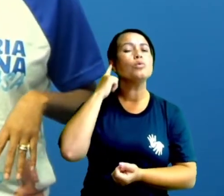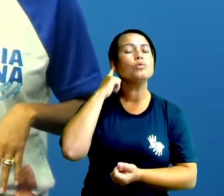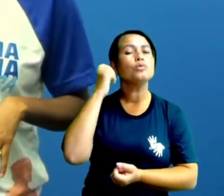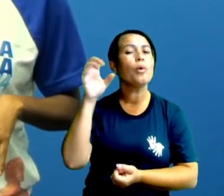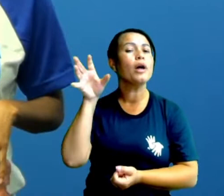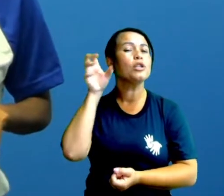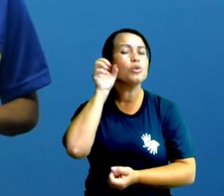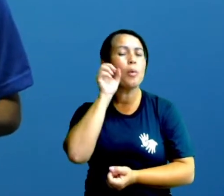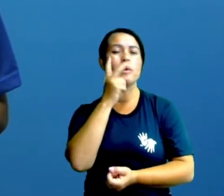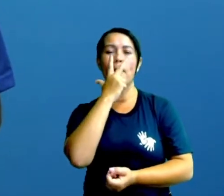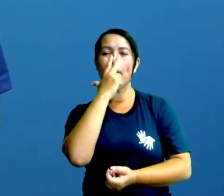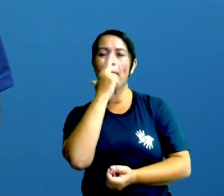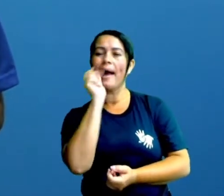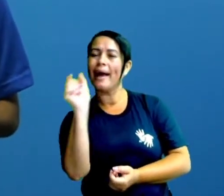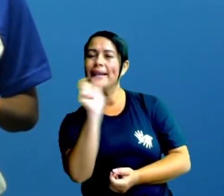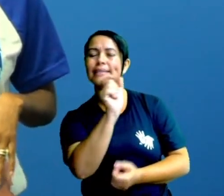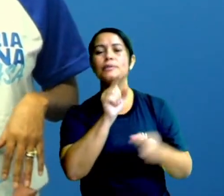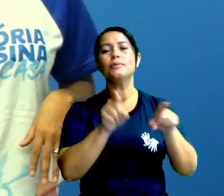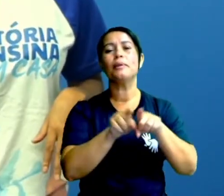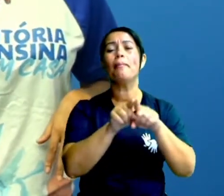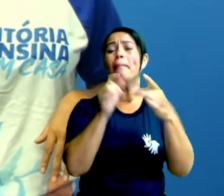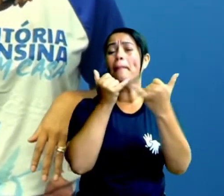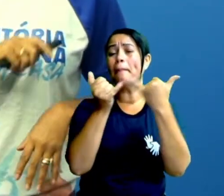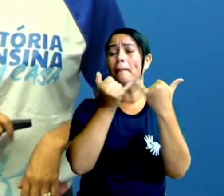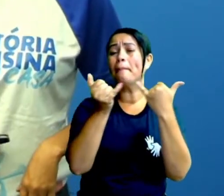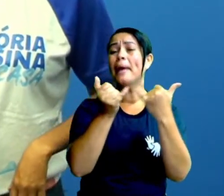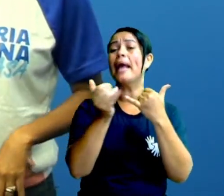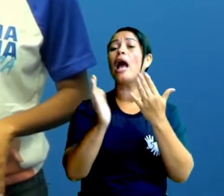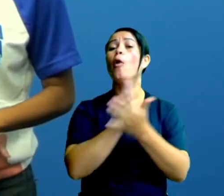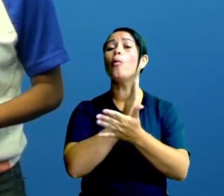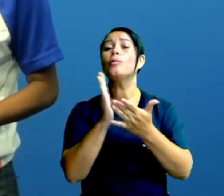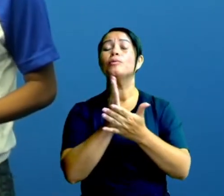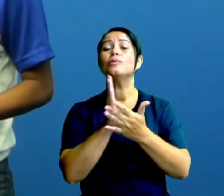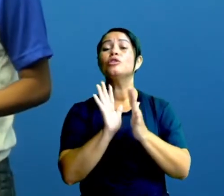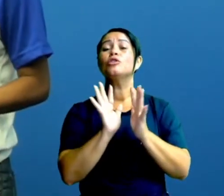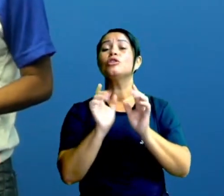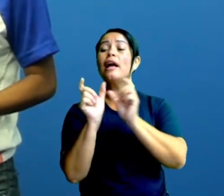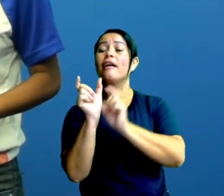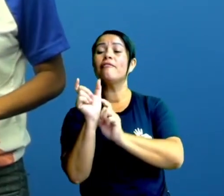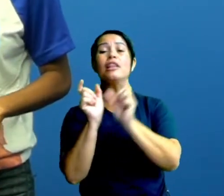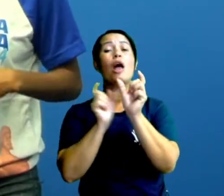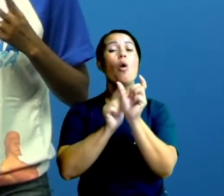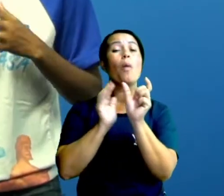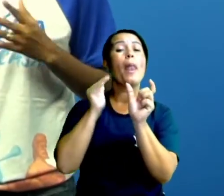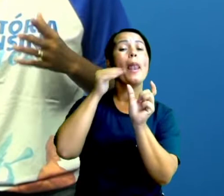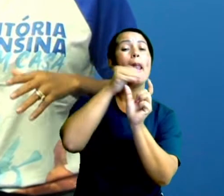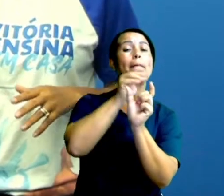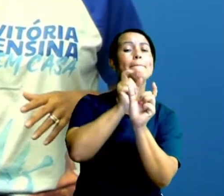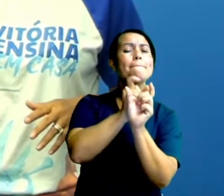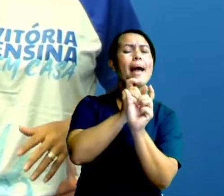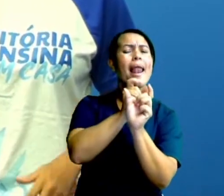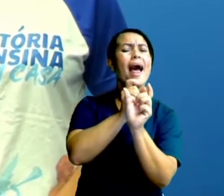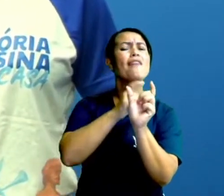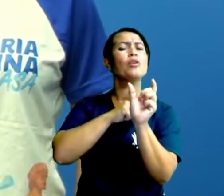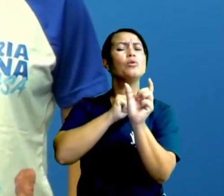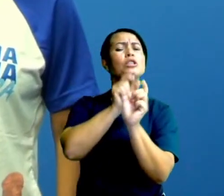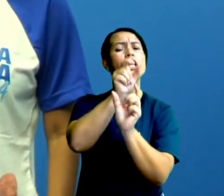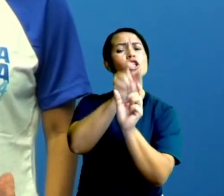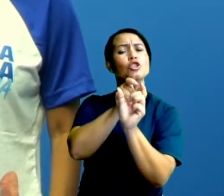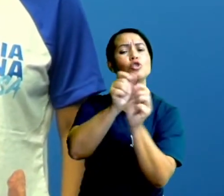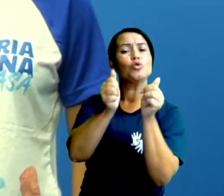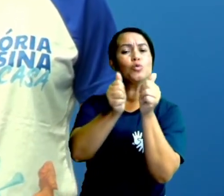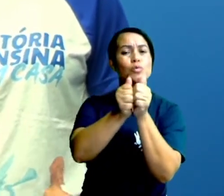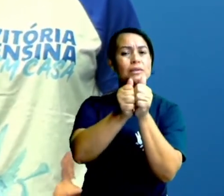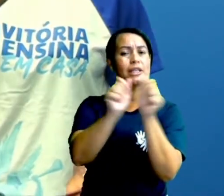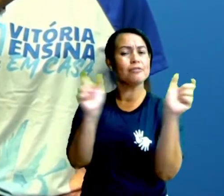iguais ou parecidos que aparecem ao final em algumas palavras né quando colocamos elas